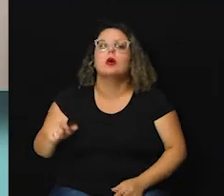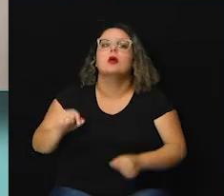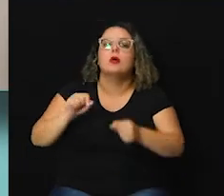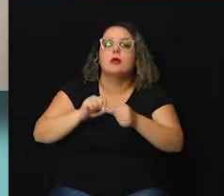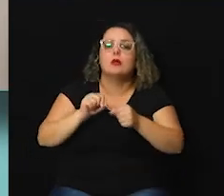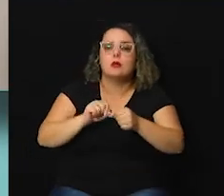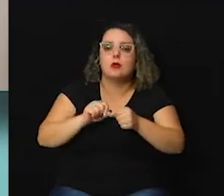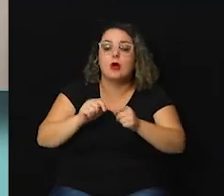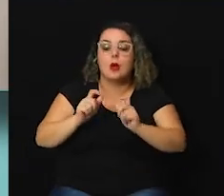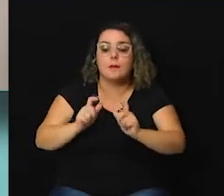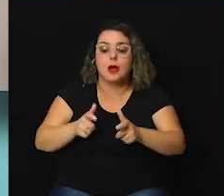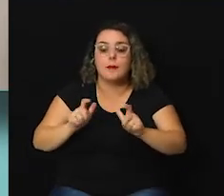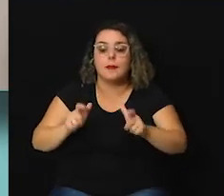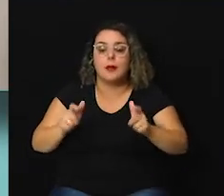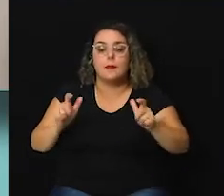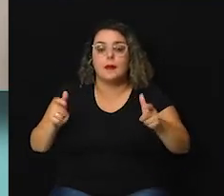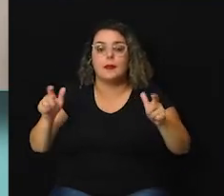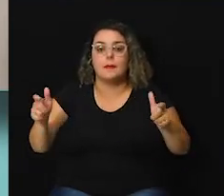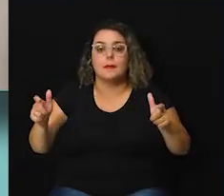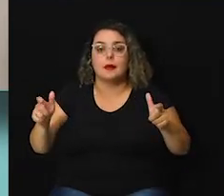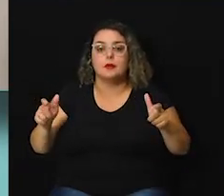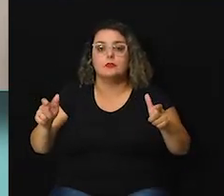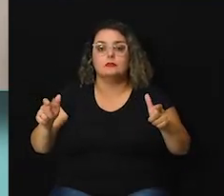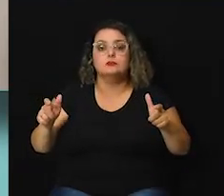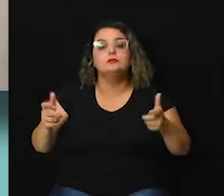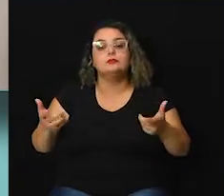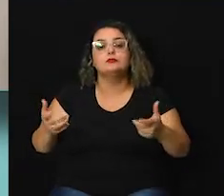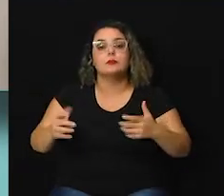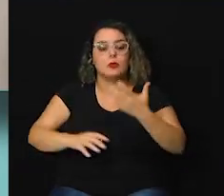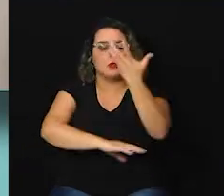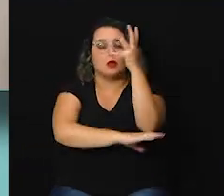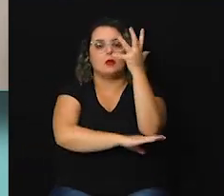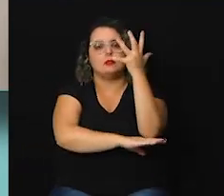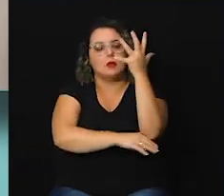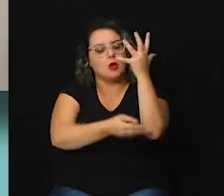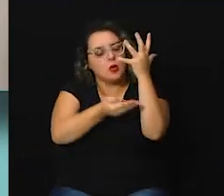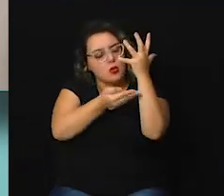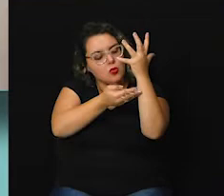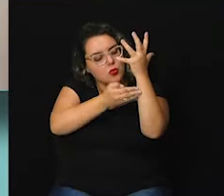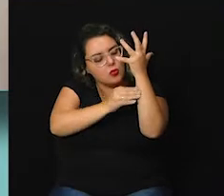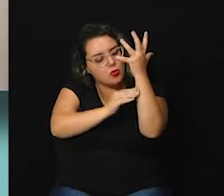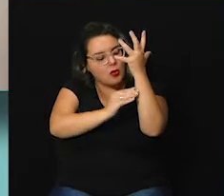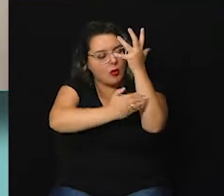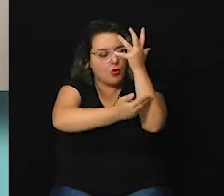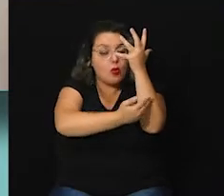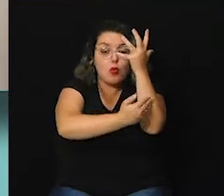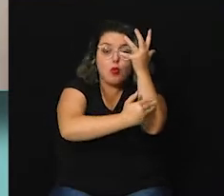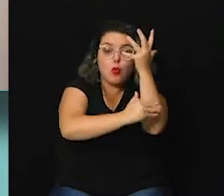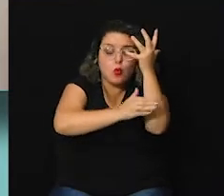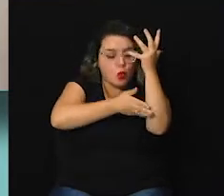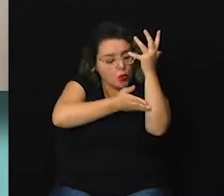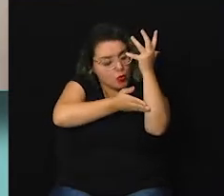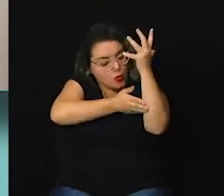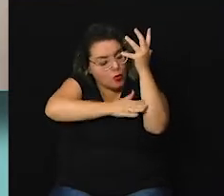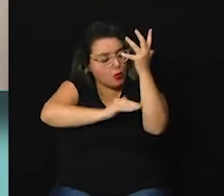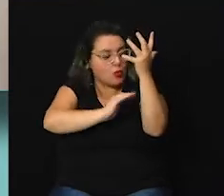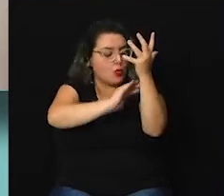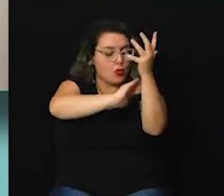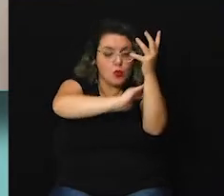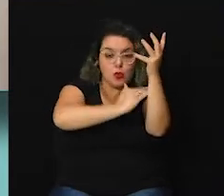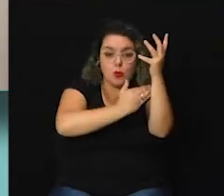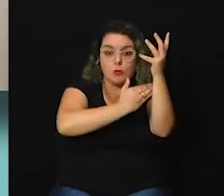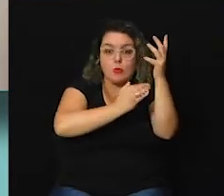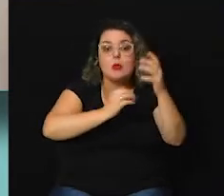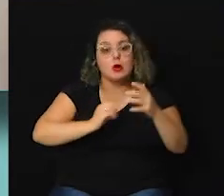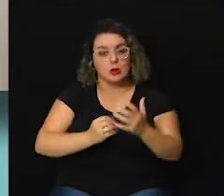elas fazem o aumento de pequenas cavidades em árvores, tornando possível a utilização para